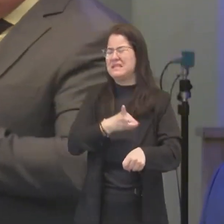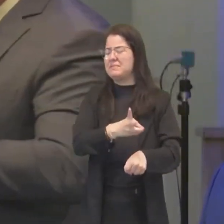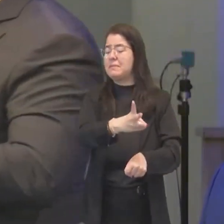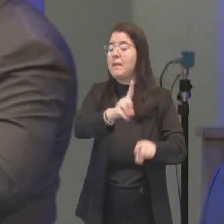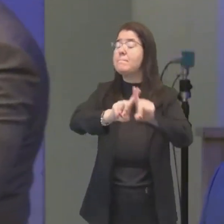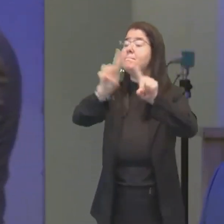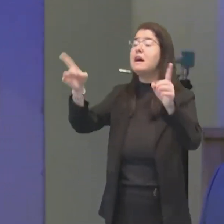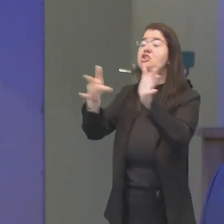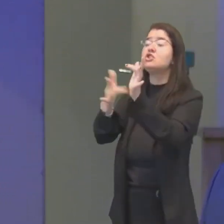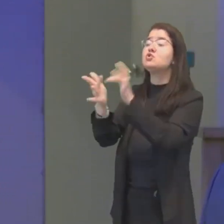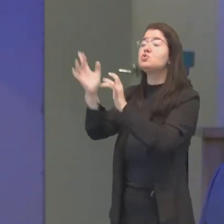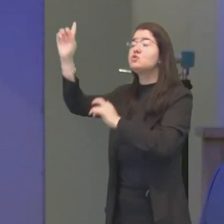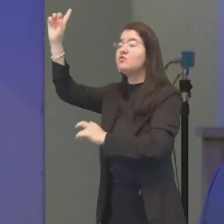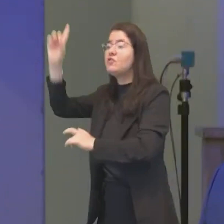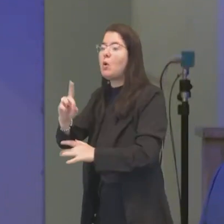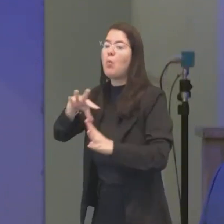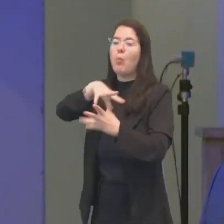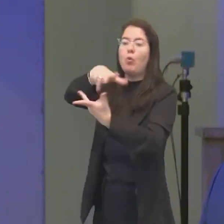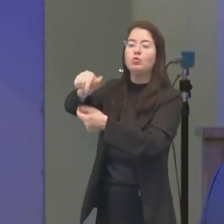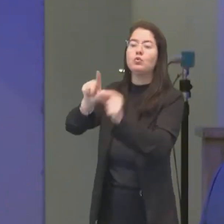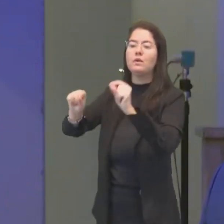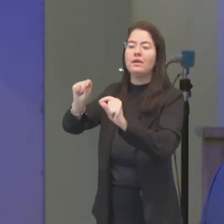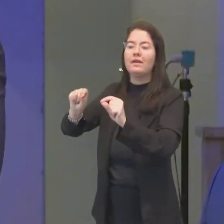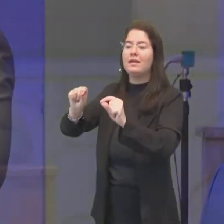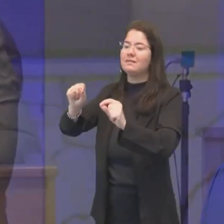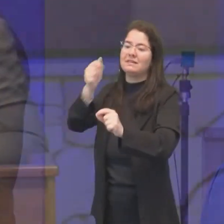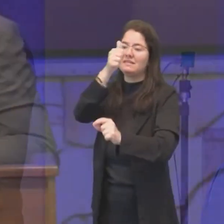nós vamos ver uma passagem daqui a pouco neste sentido.